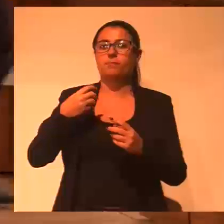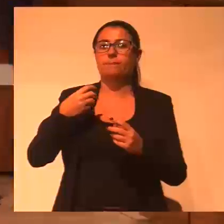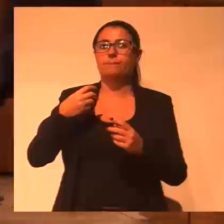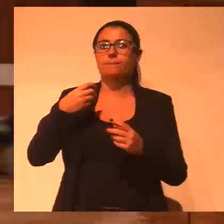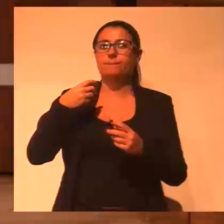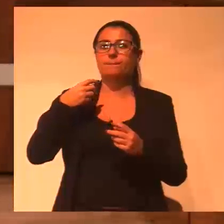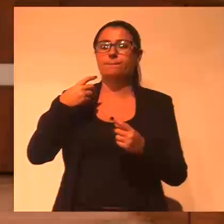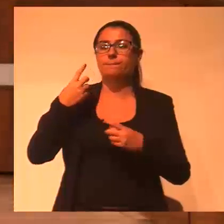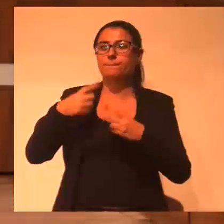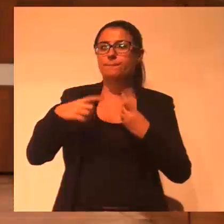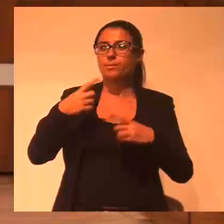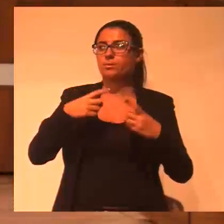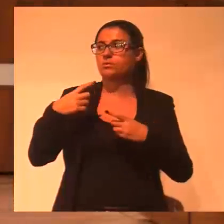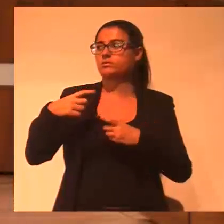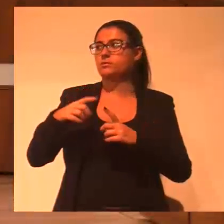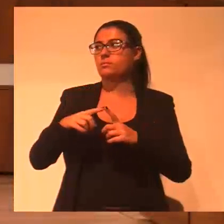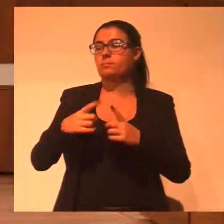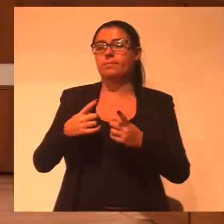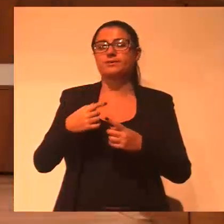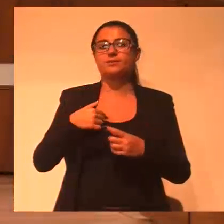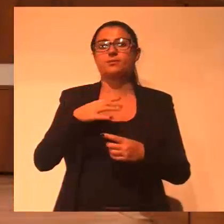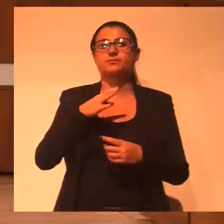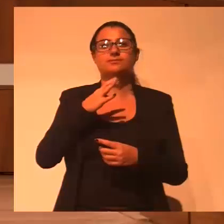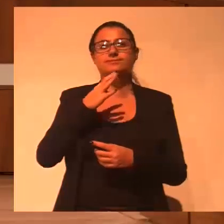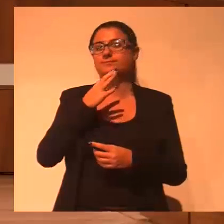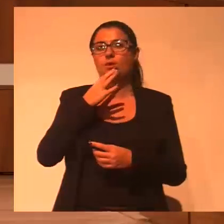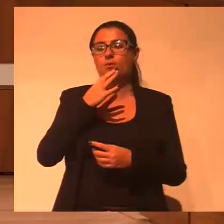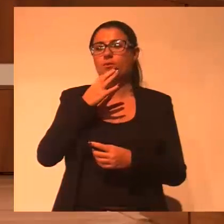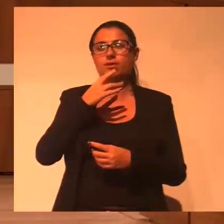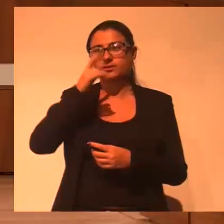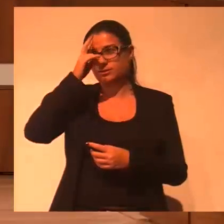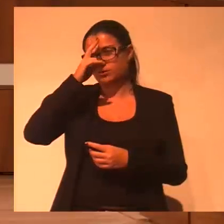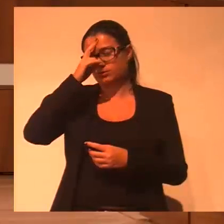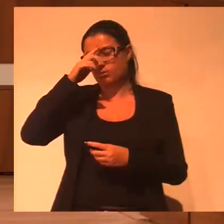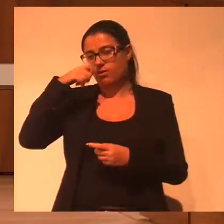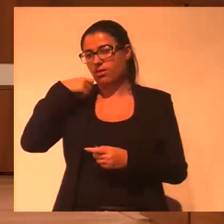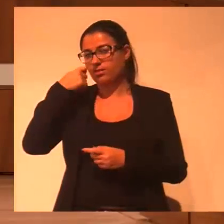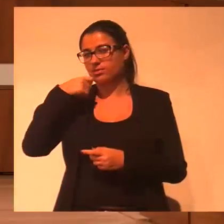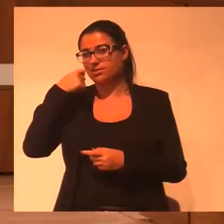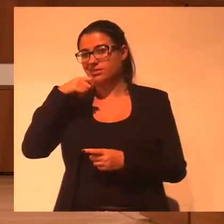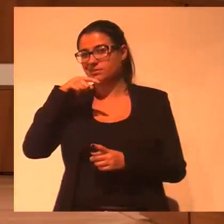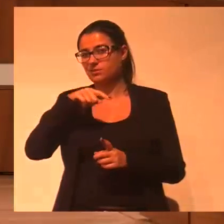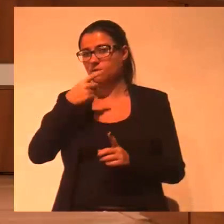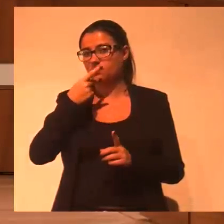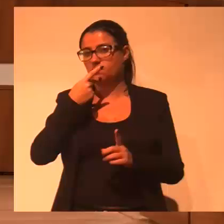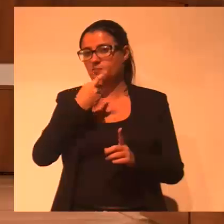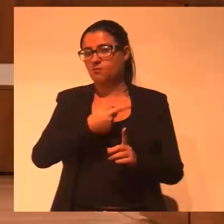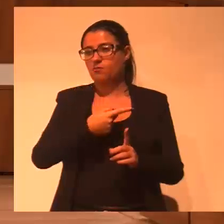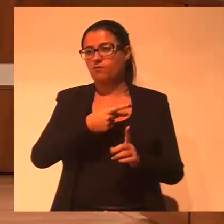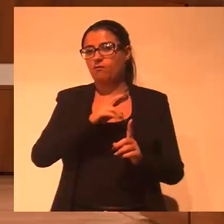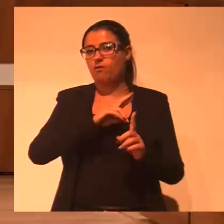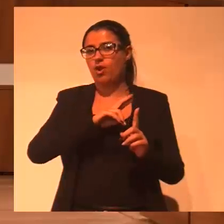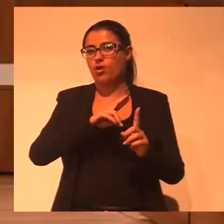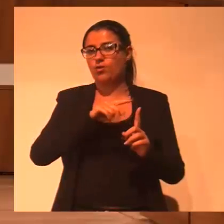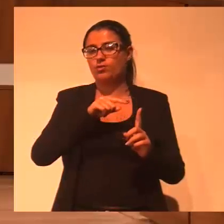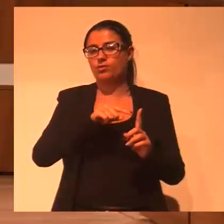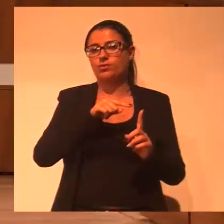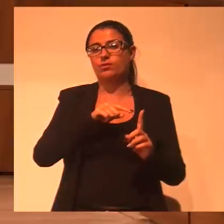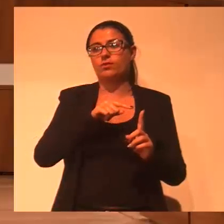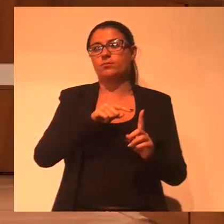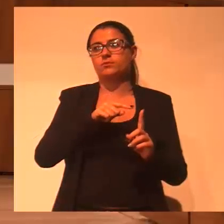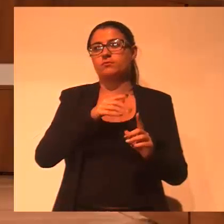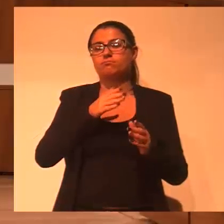de Vinhedo, mas eu acho que a senhora não conhece bem a história desse advogado, do qual a senhora mencionou o nome, que participou